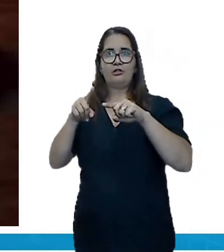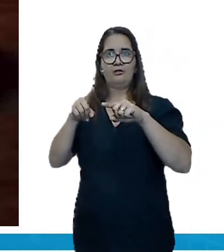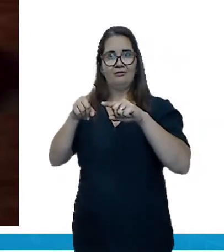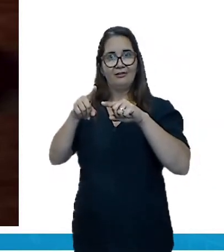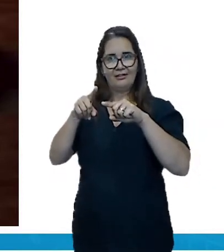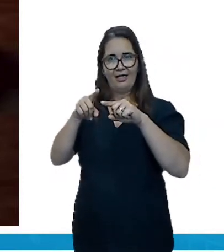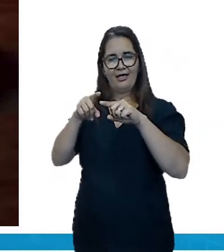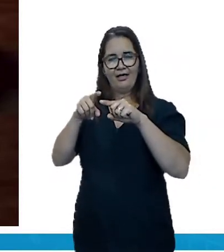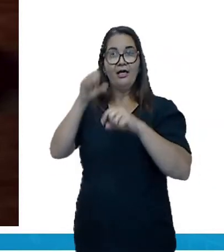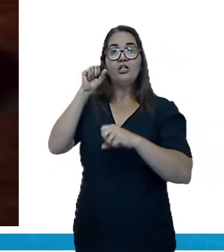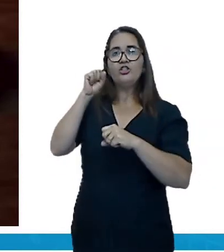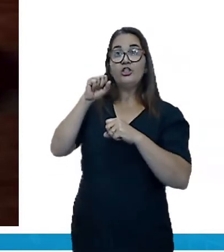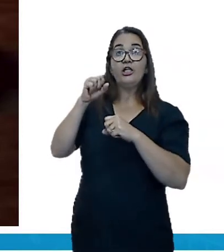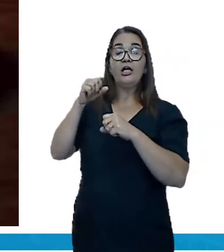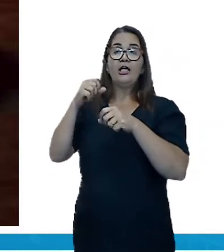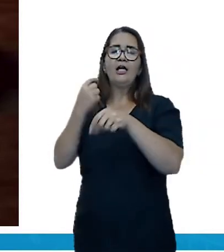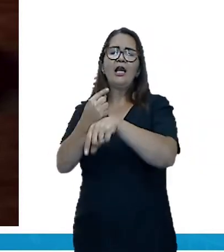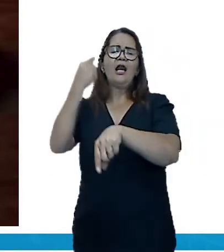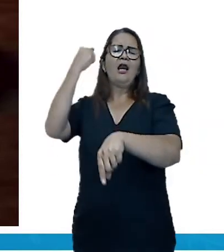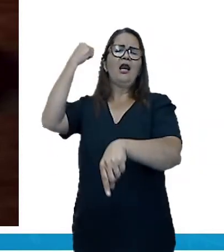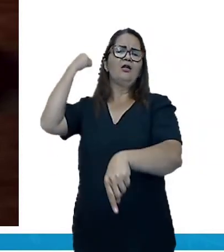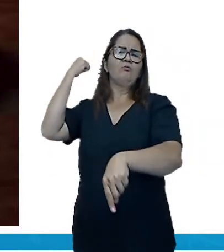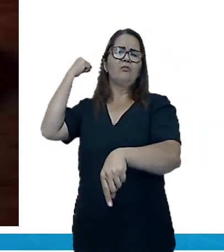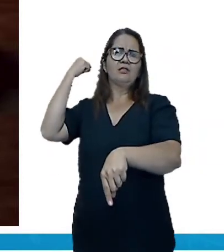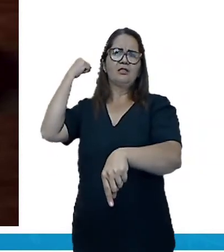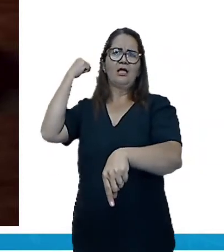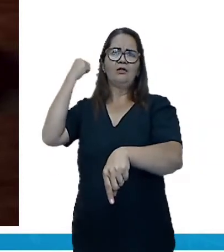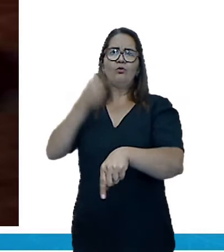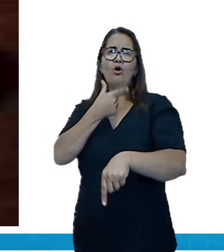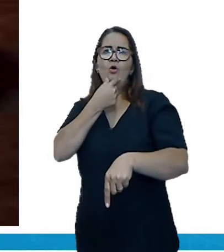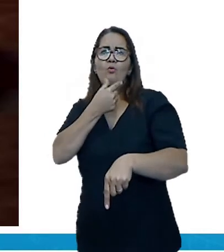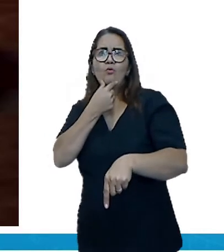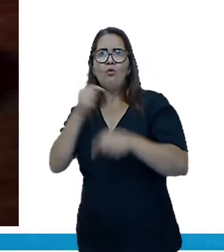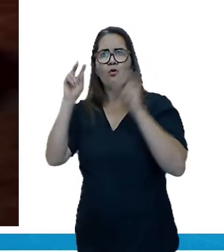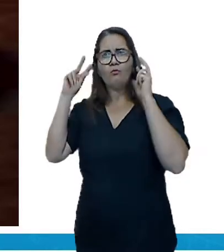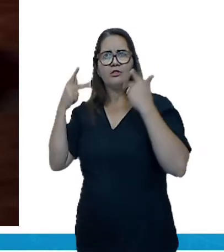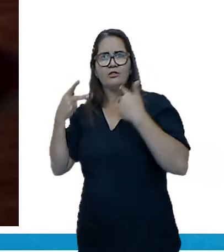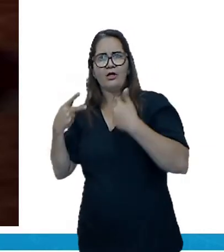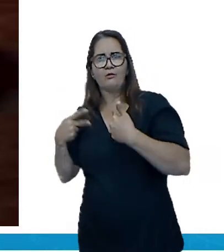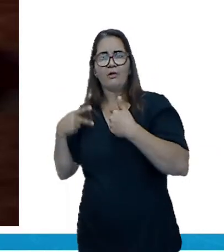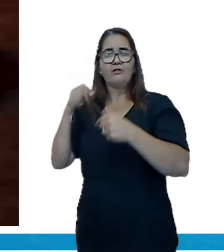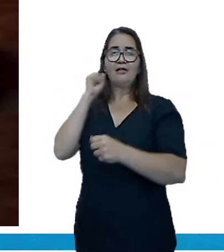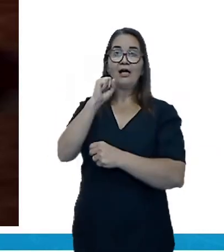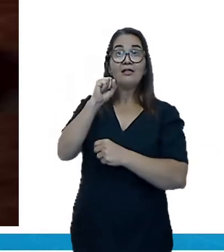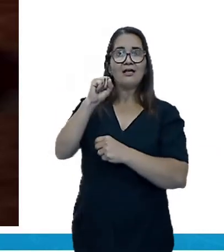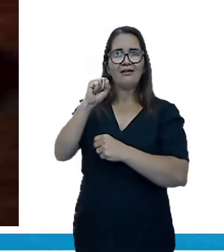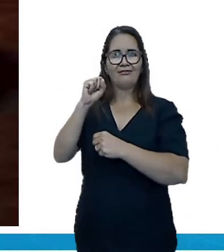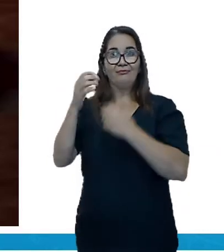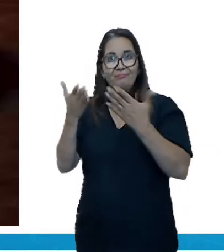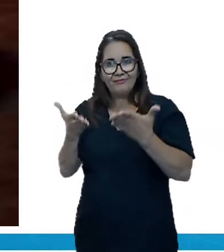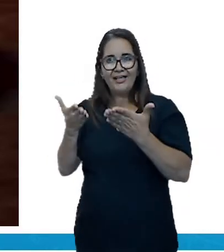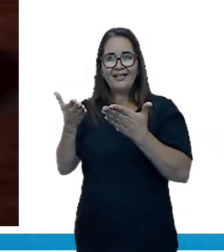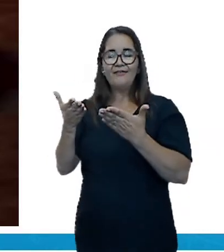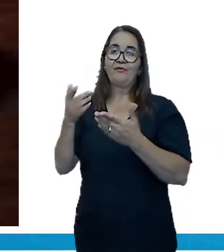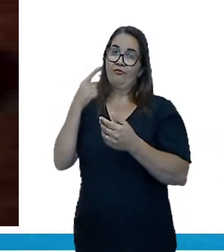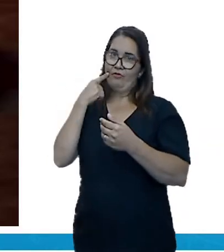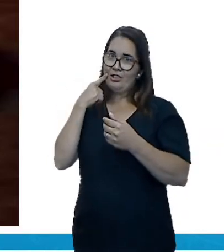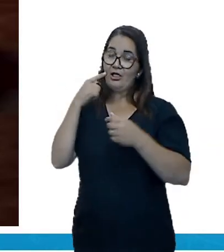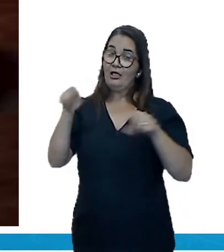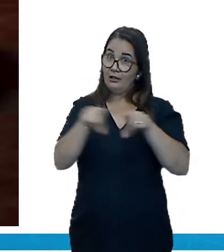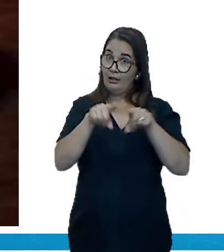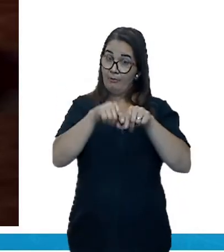humana com 13.000 a 15.000 anos aqui nos nossos vizinhos, na América do